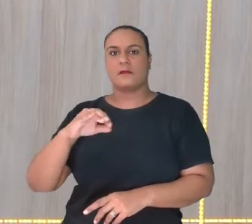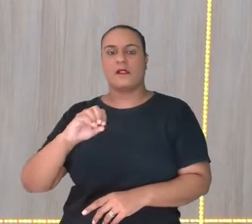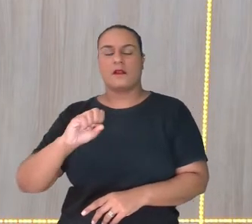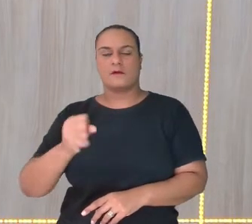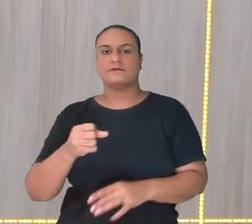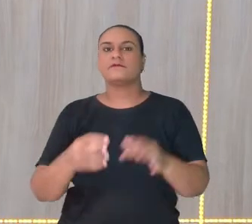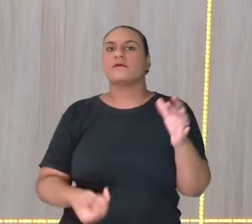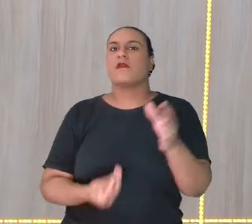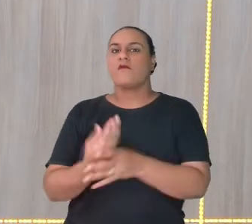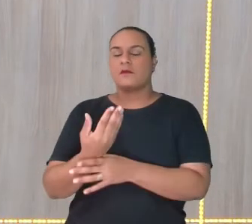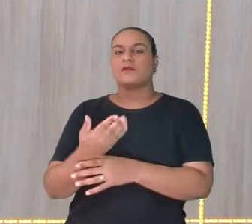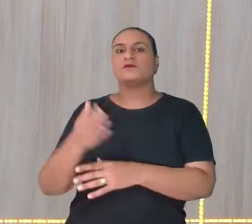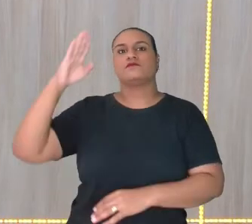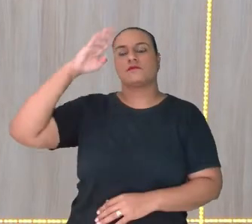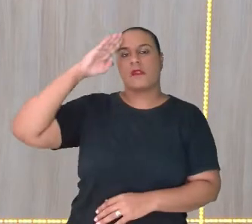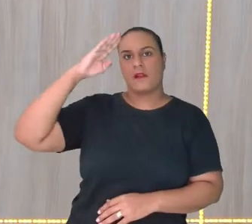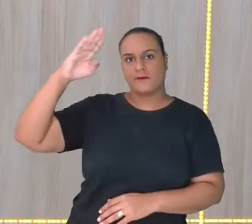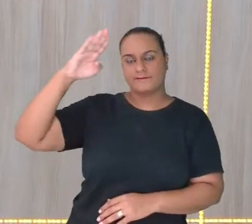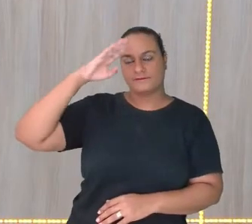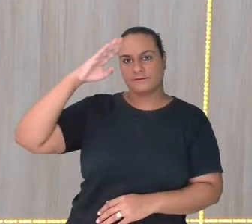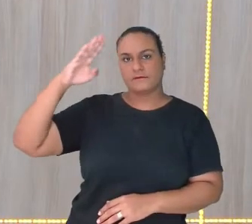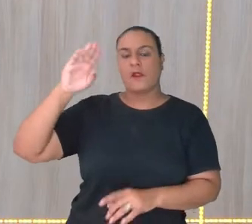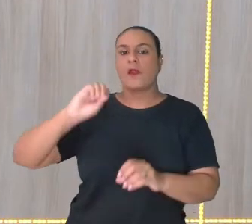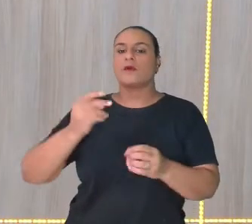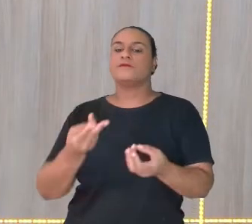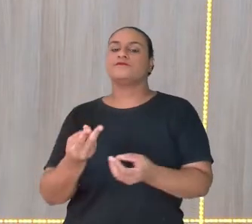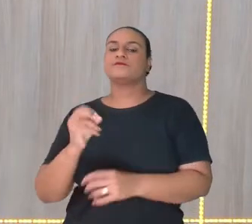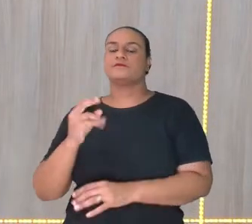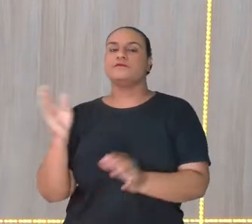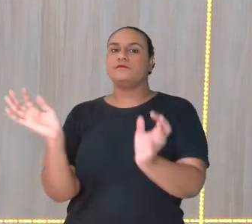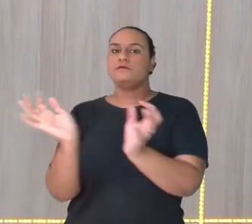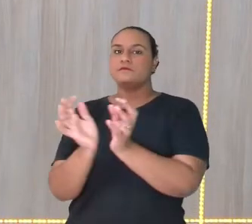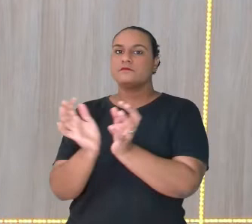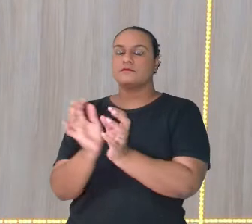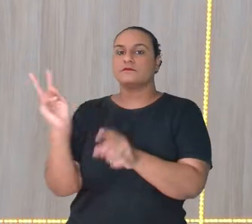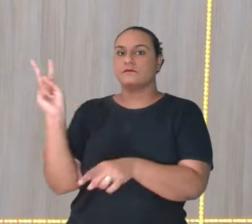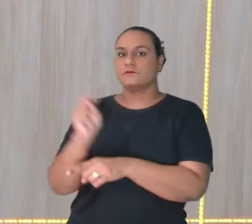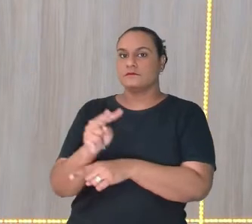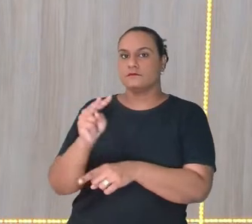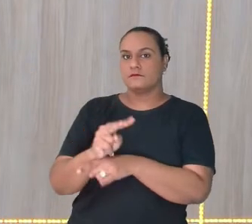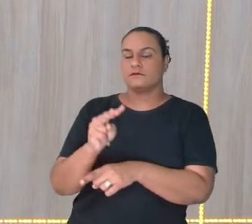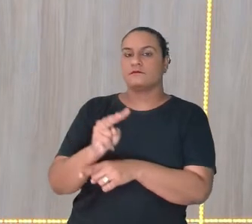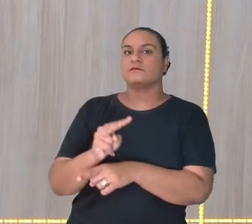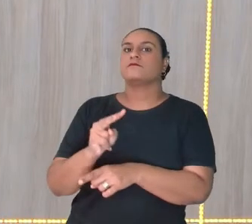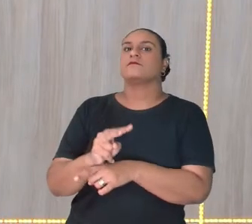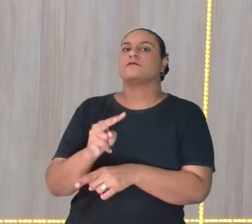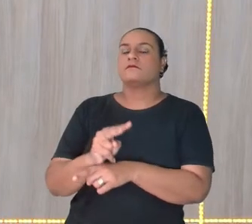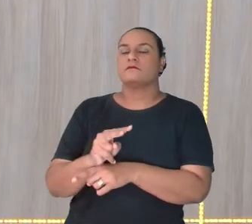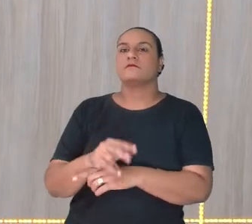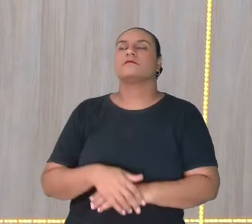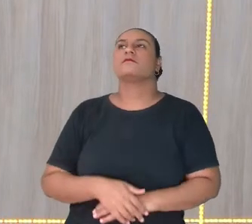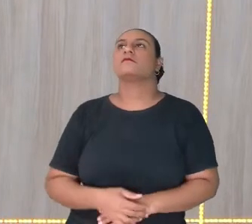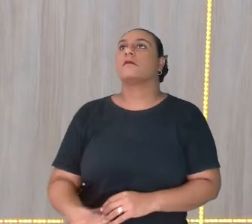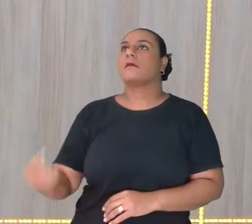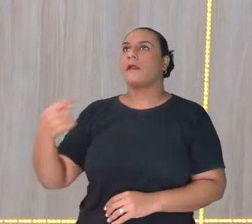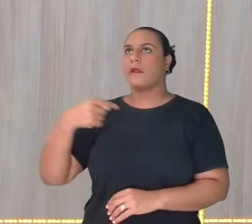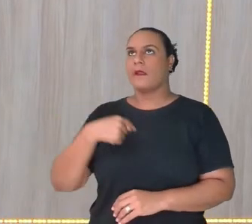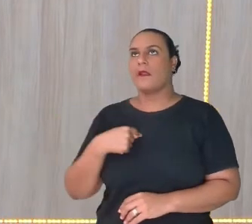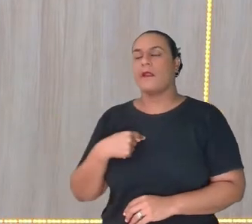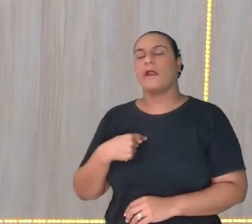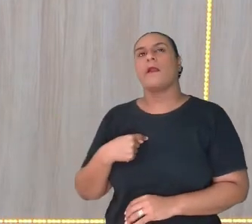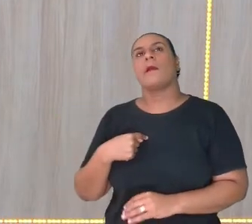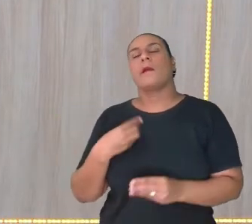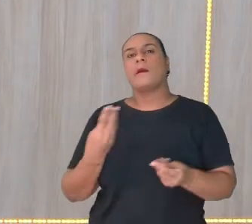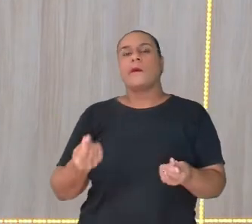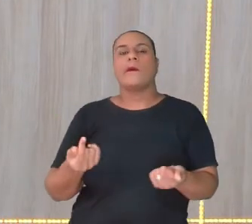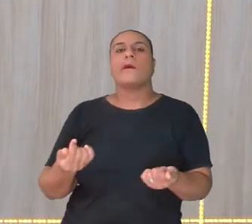né, ou de grupos, né, de proteção de um determinado senhor, à base de vínculos de lealdade. Eu, fulano de